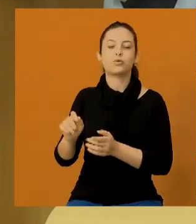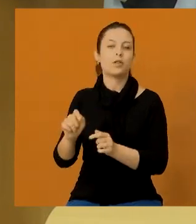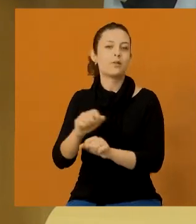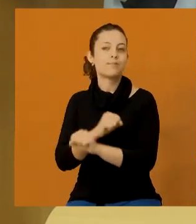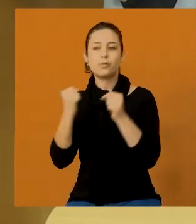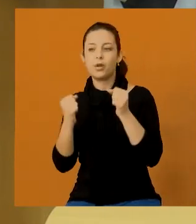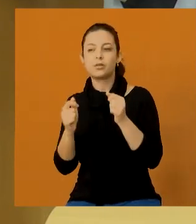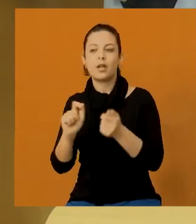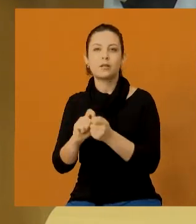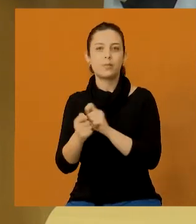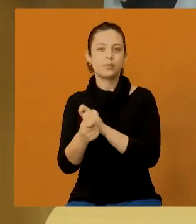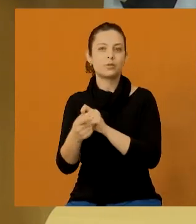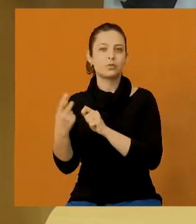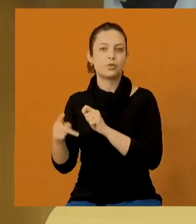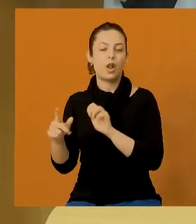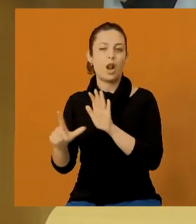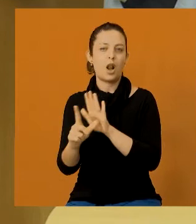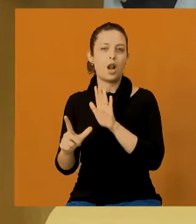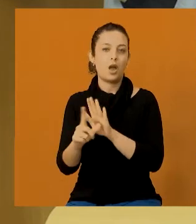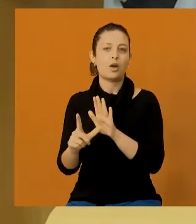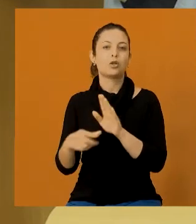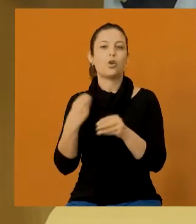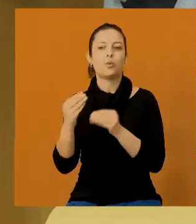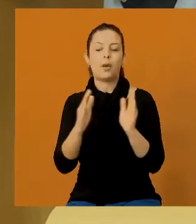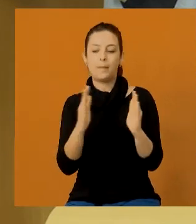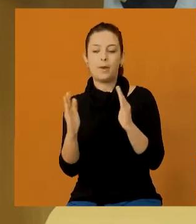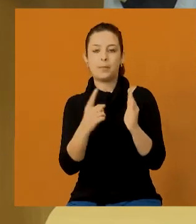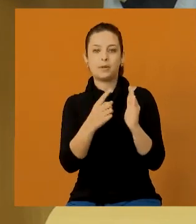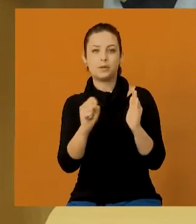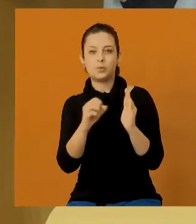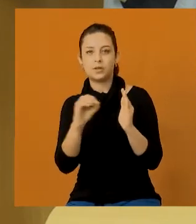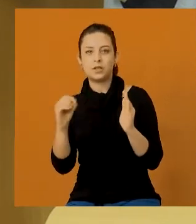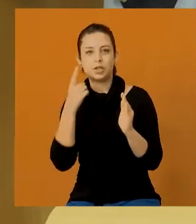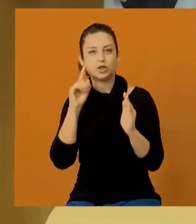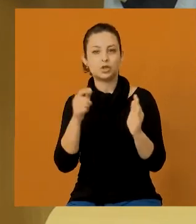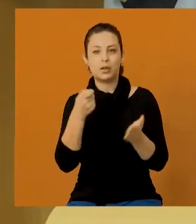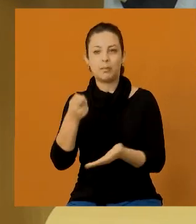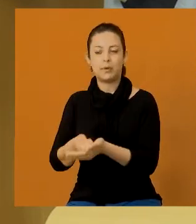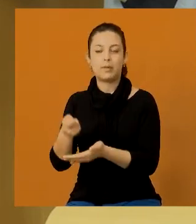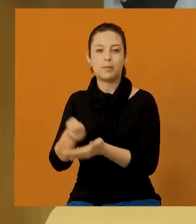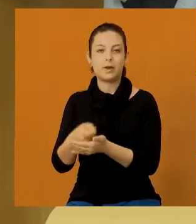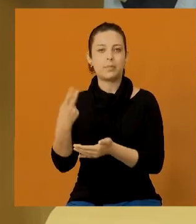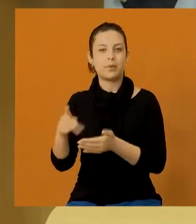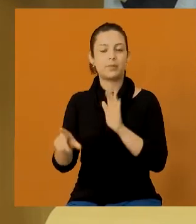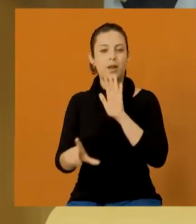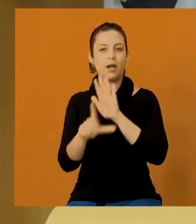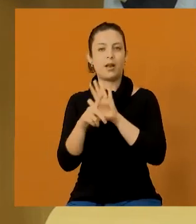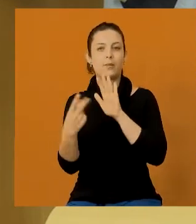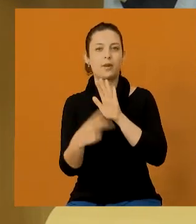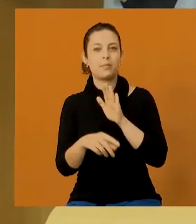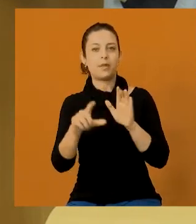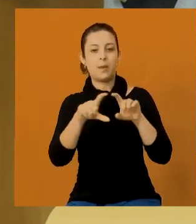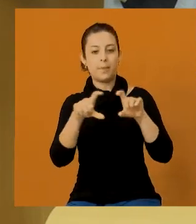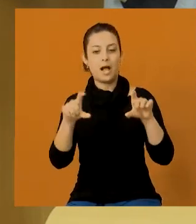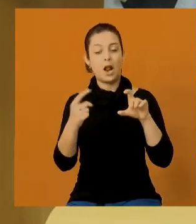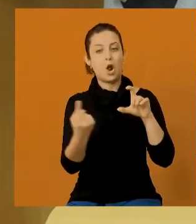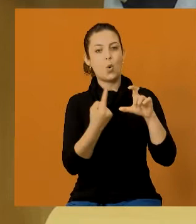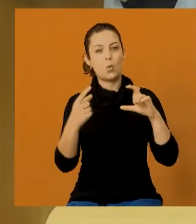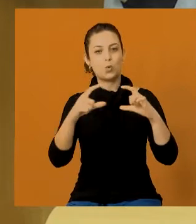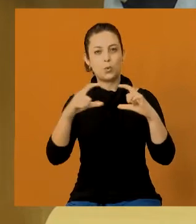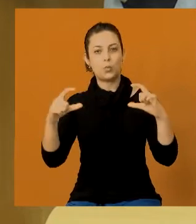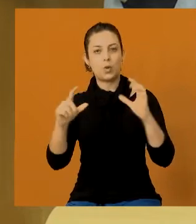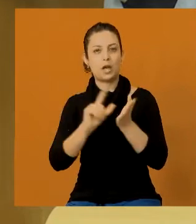de adaptação de seu estabelecimento no prazo estipulado em razão da obrigação determinada pelo parágrafo único do